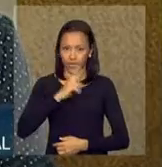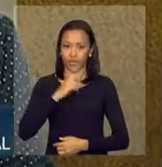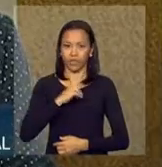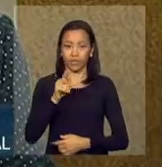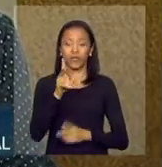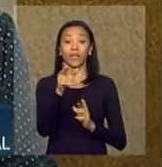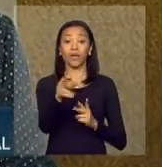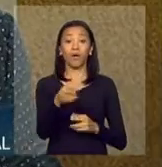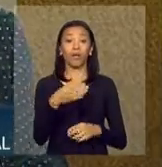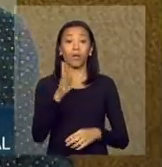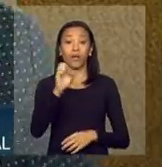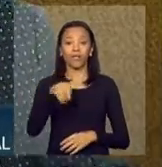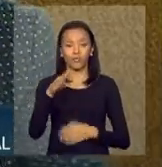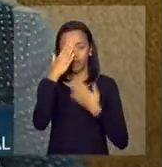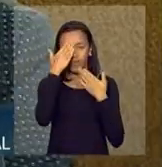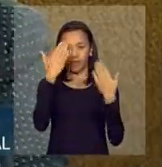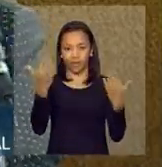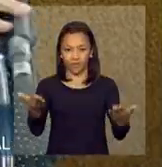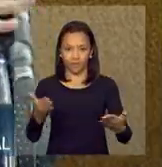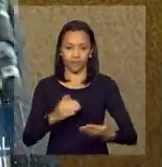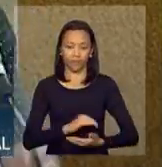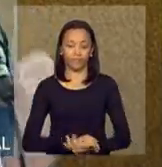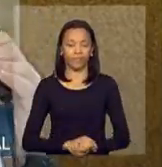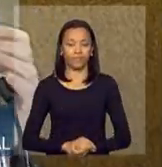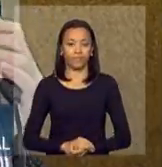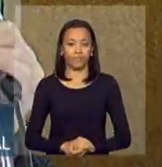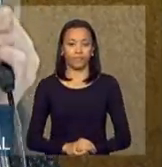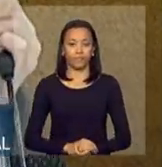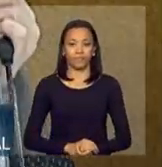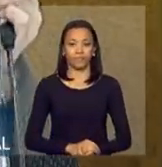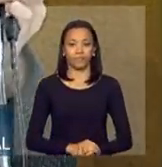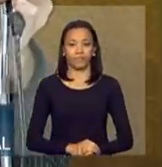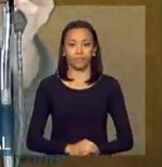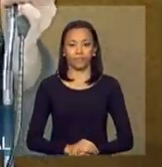o nosso querido Betinho. Muito obrigado.